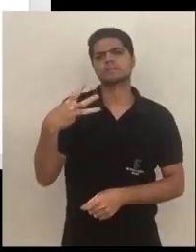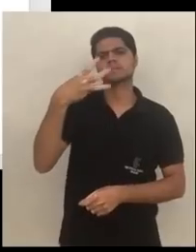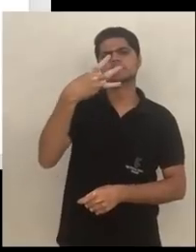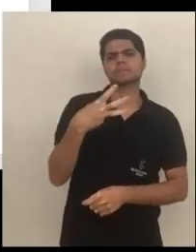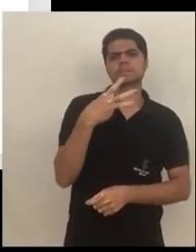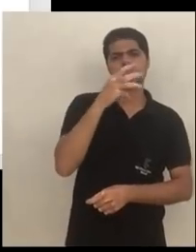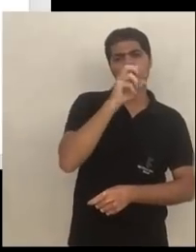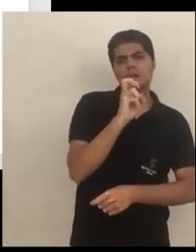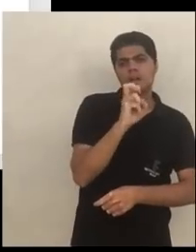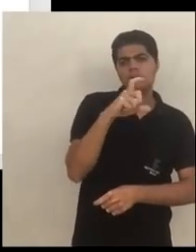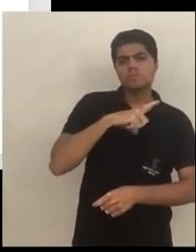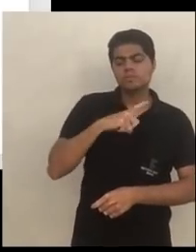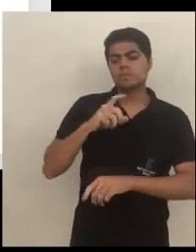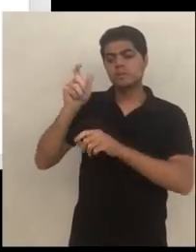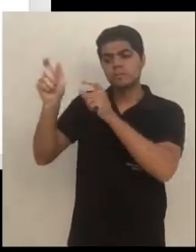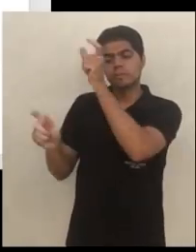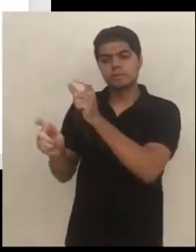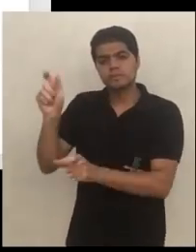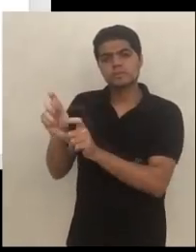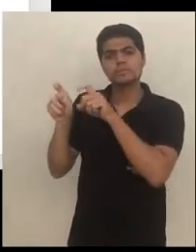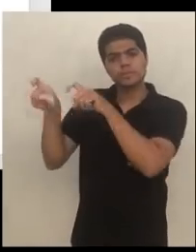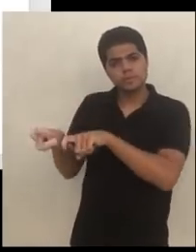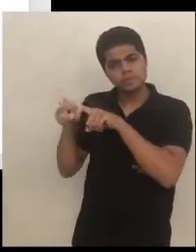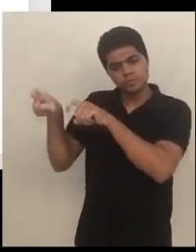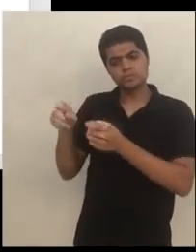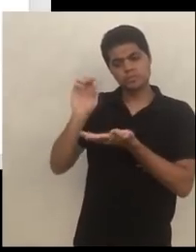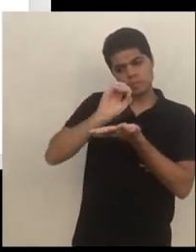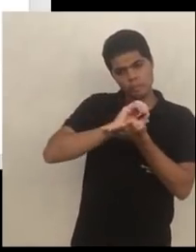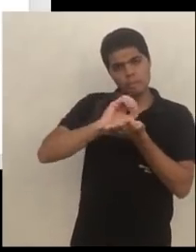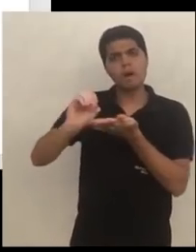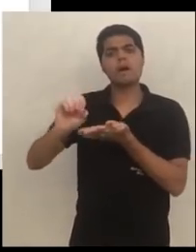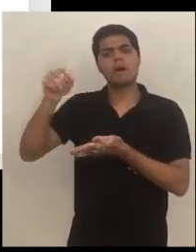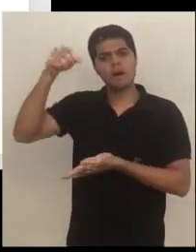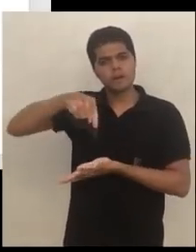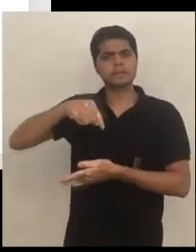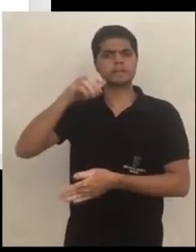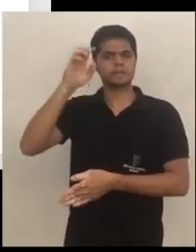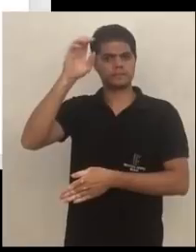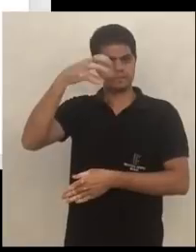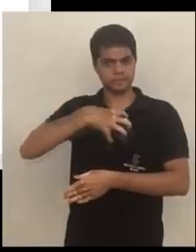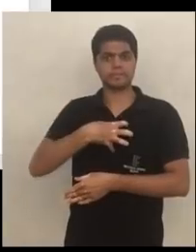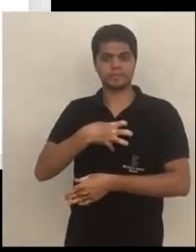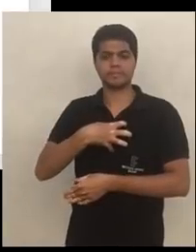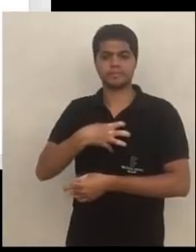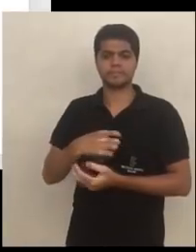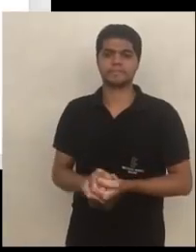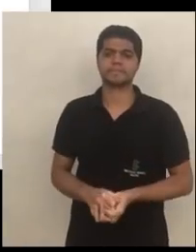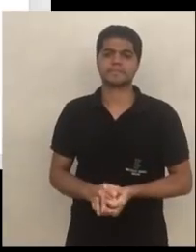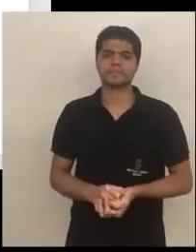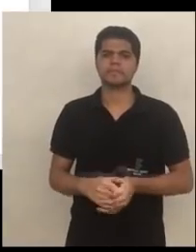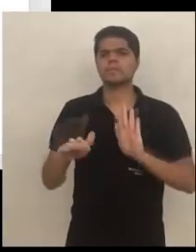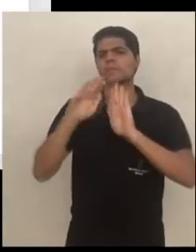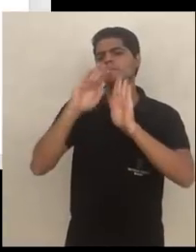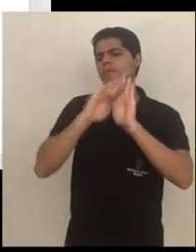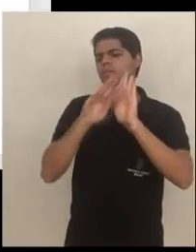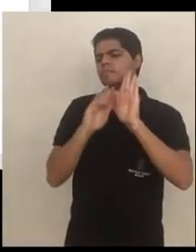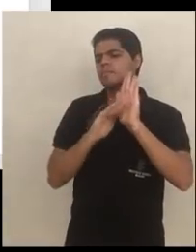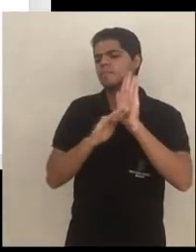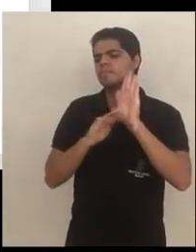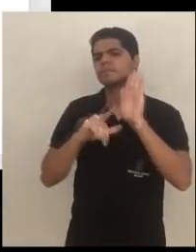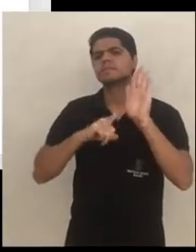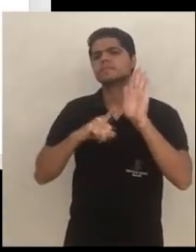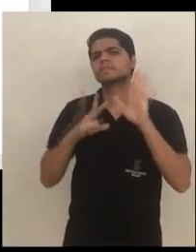335 agricultores, produtores orgânicos, 335 produtores orgânicos. Então, eu fiz aqui a listagem, nós temos